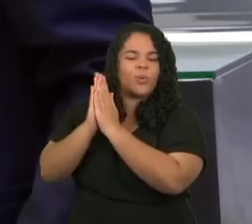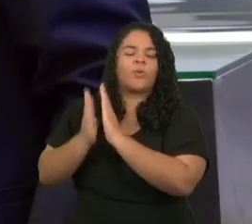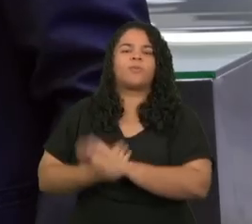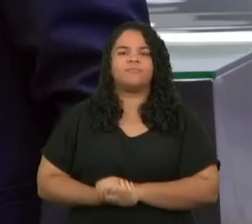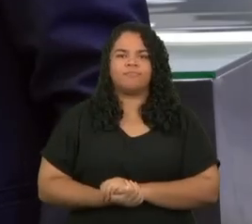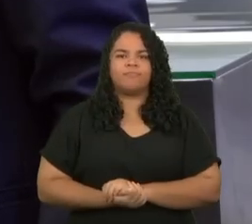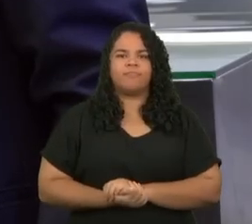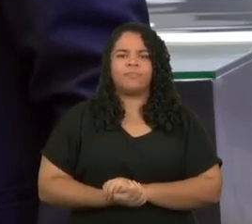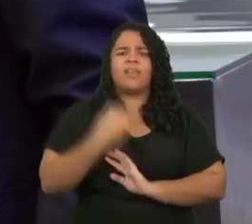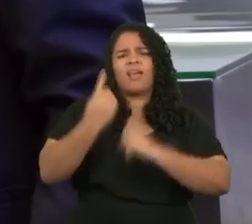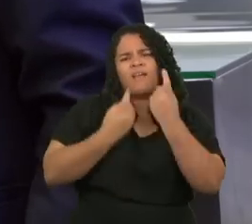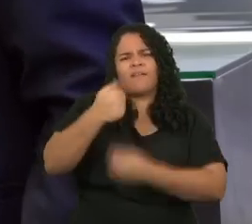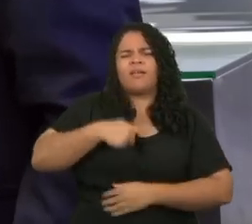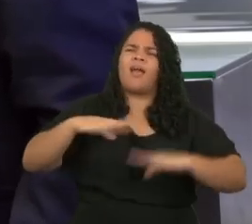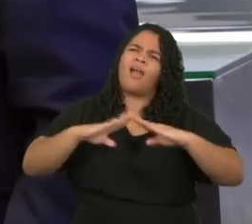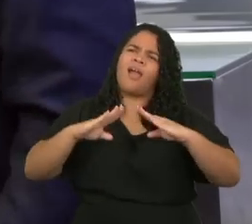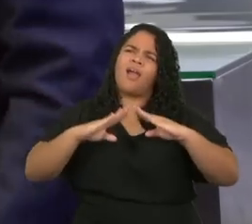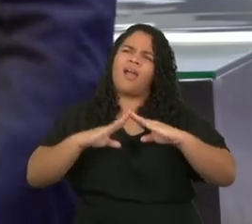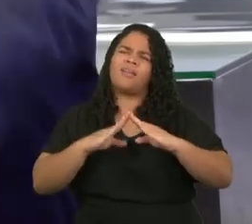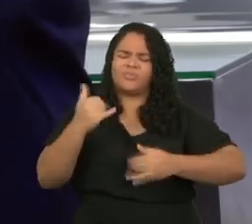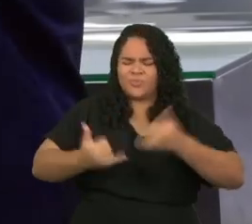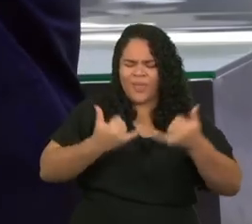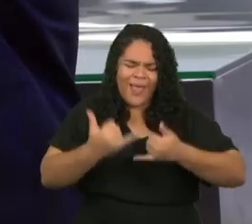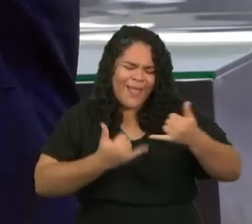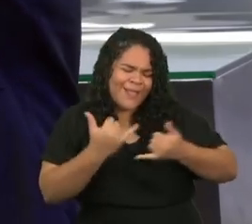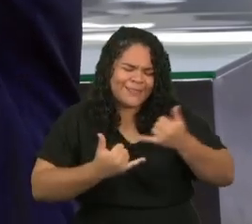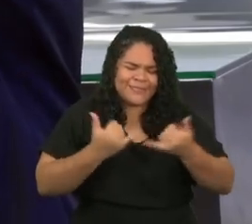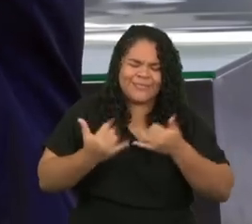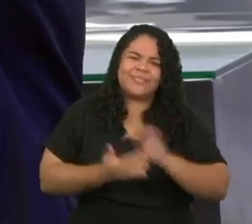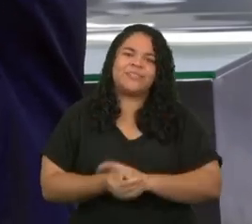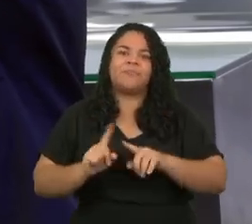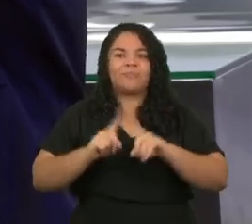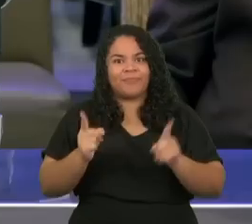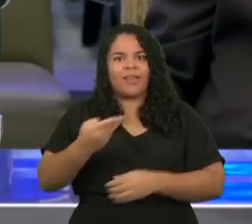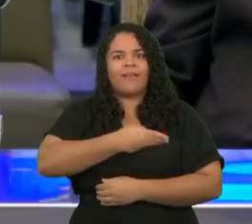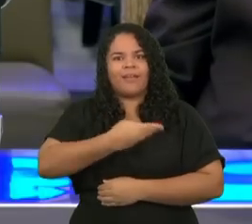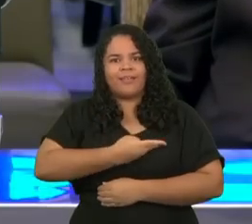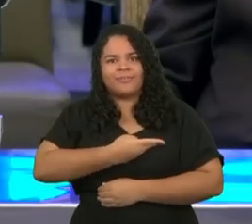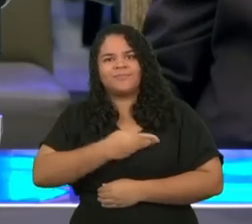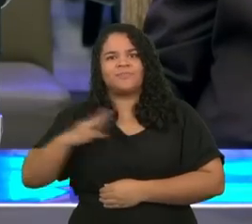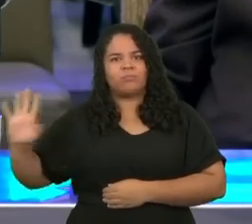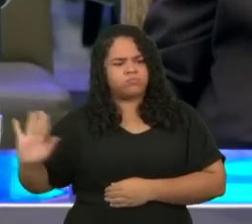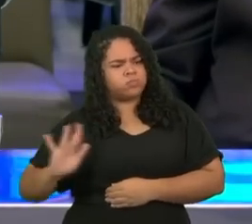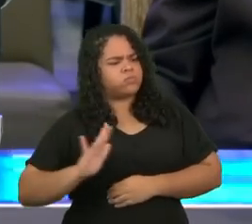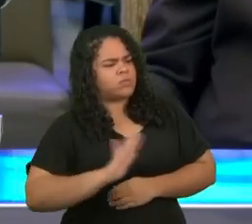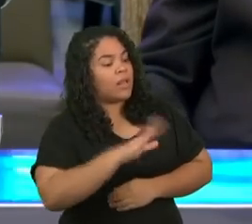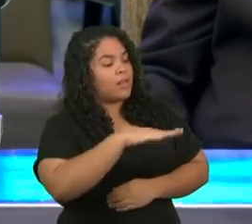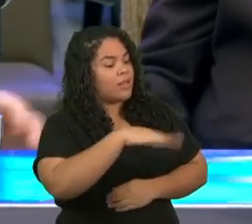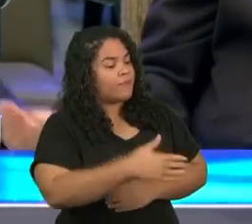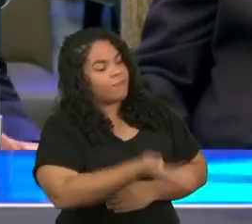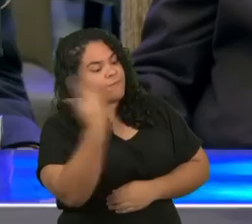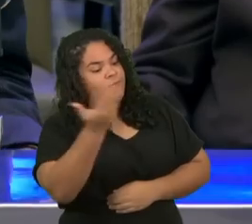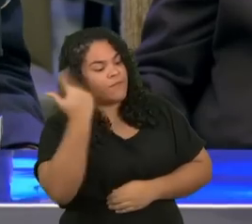com meus irmãos eles chegava e dizia assim aí vamos orar vamos circulação em tal lugar a pé